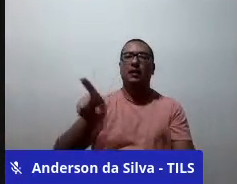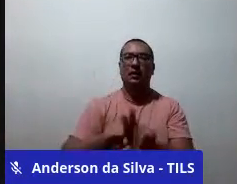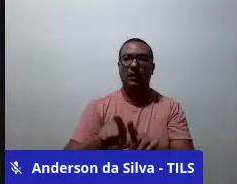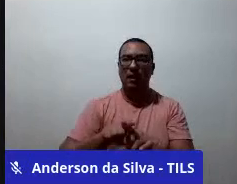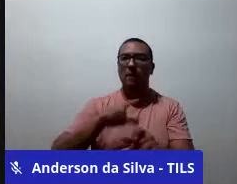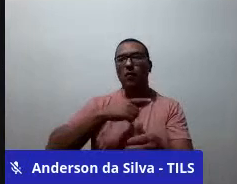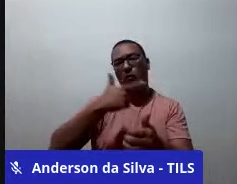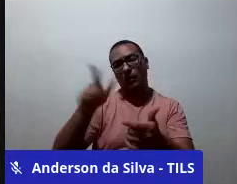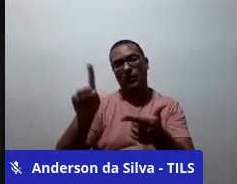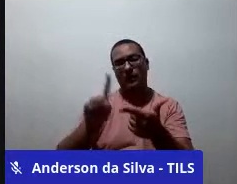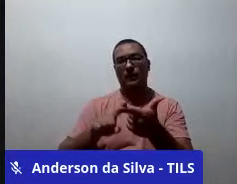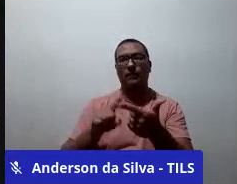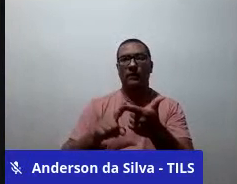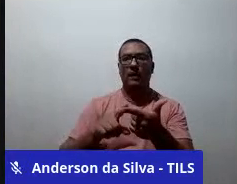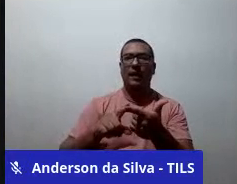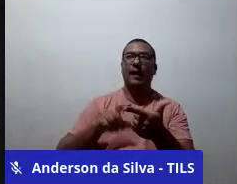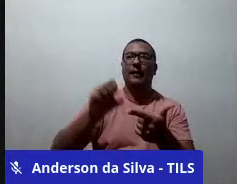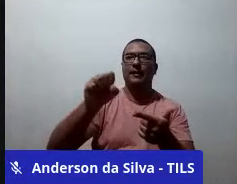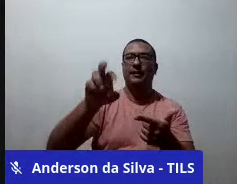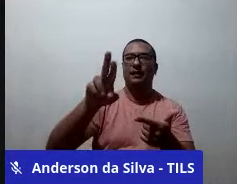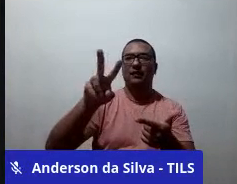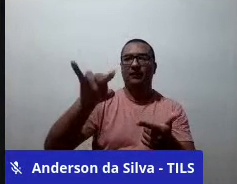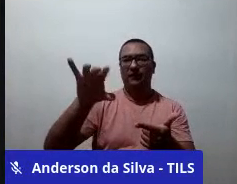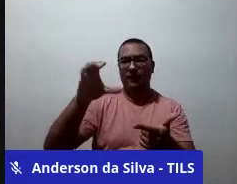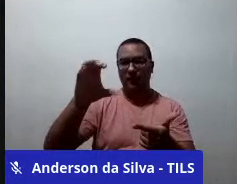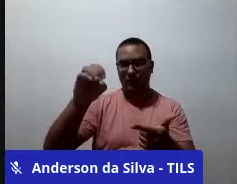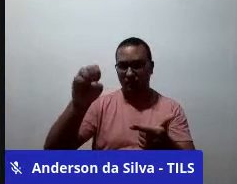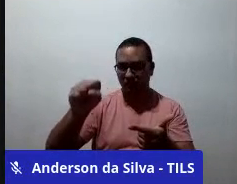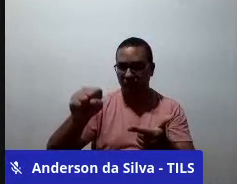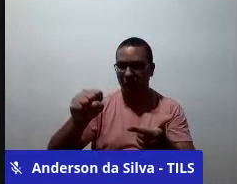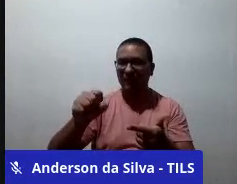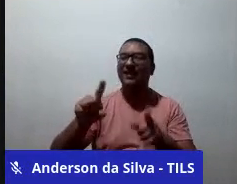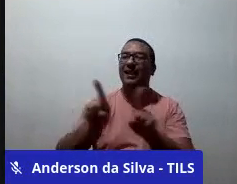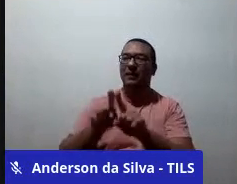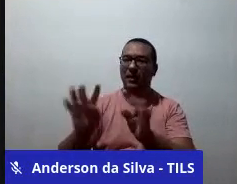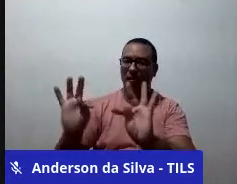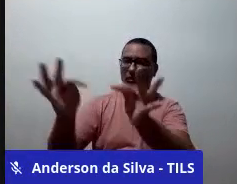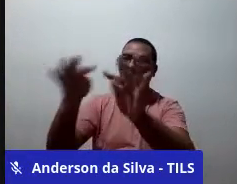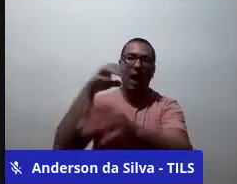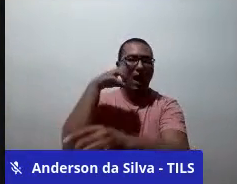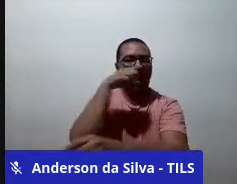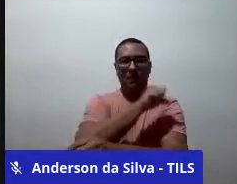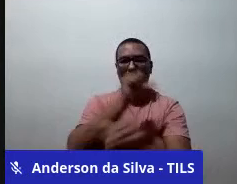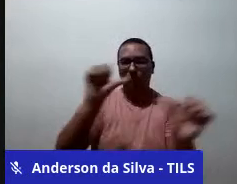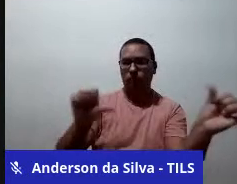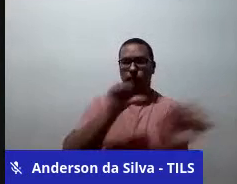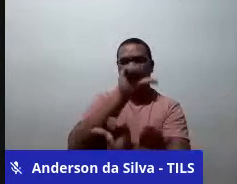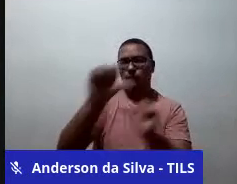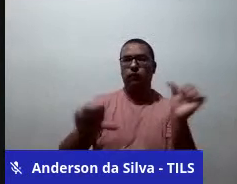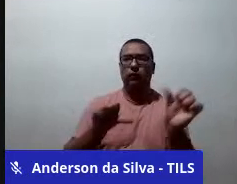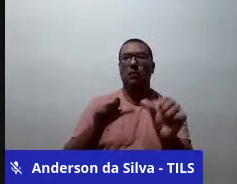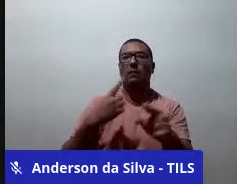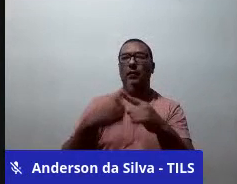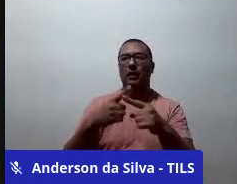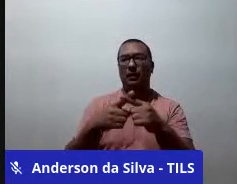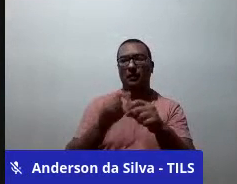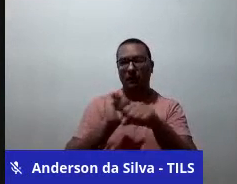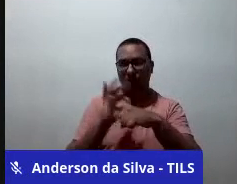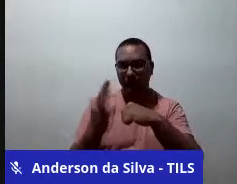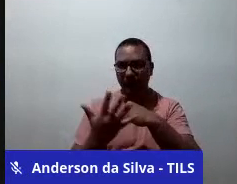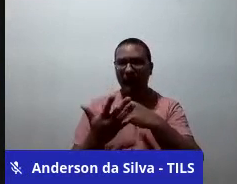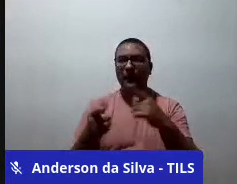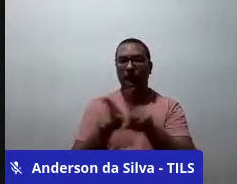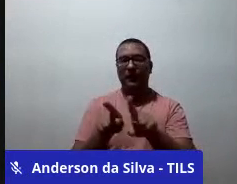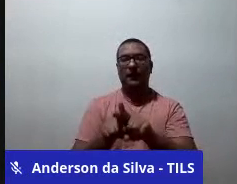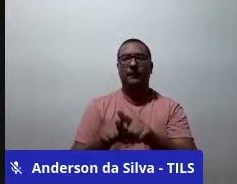a parte de serviços e produtos tecnológicos também rapidamente foi atingido pela transformação digital.